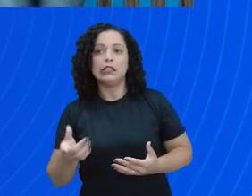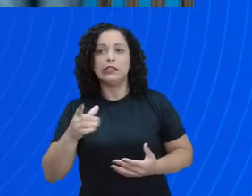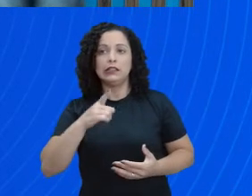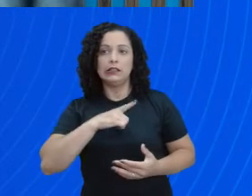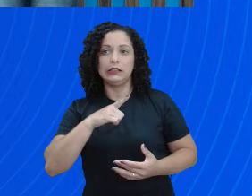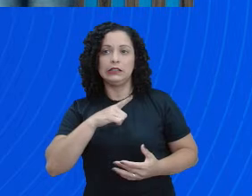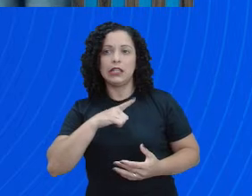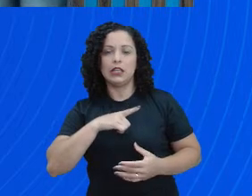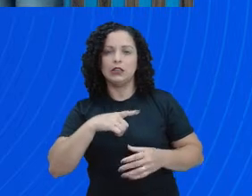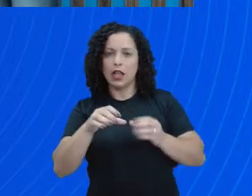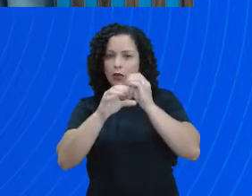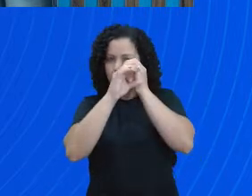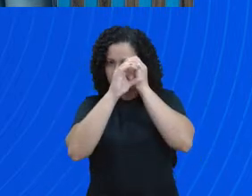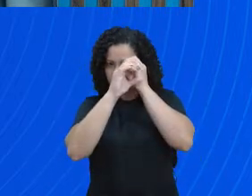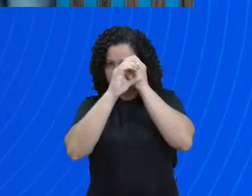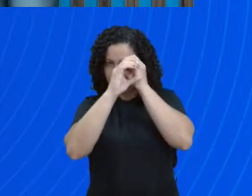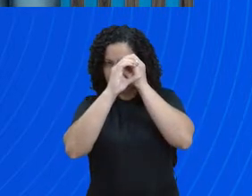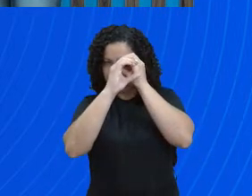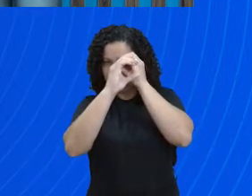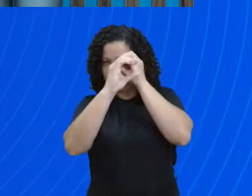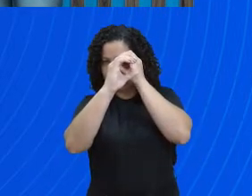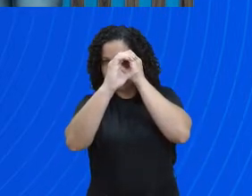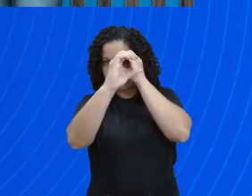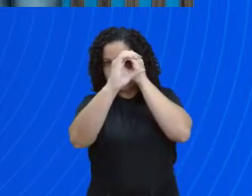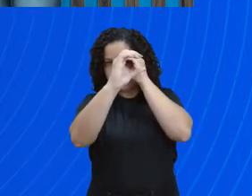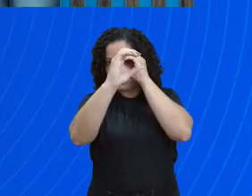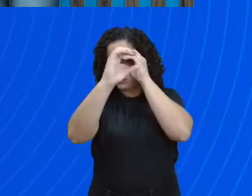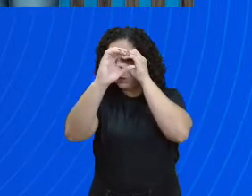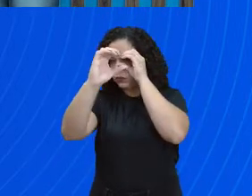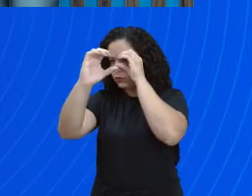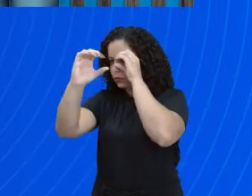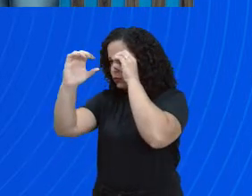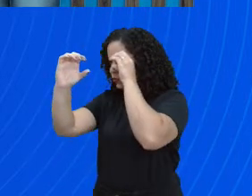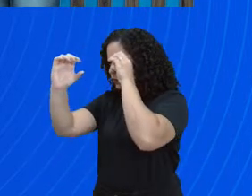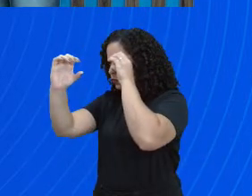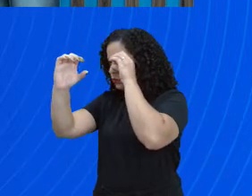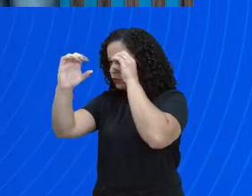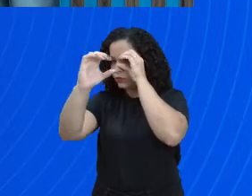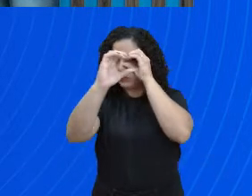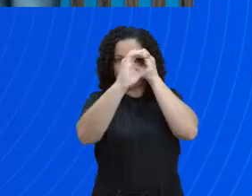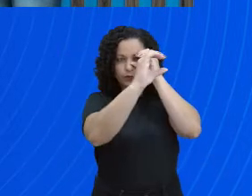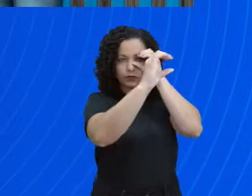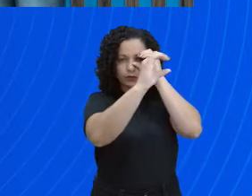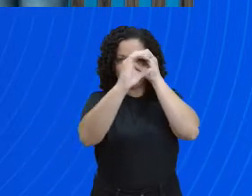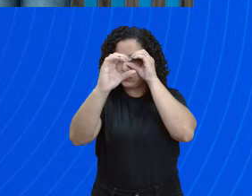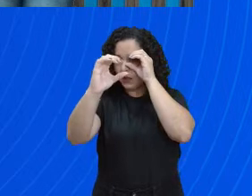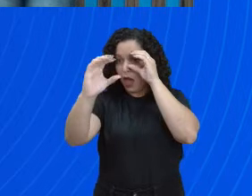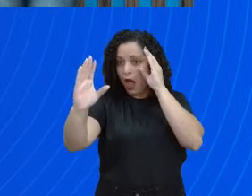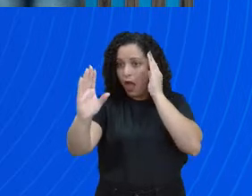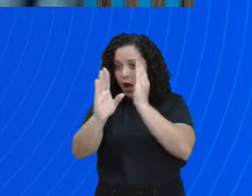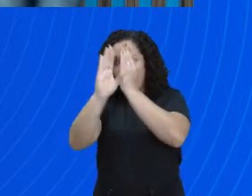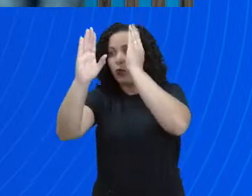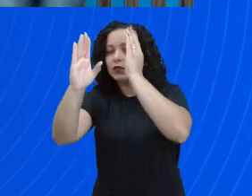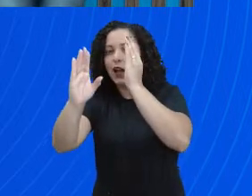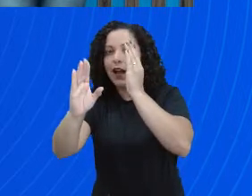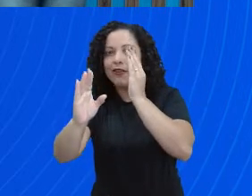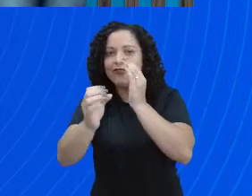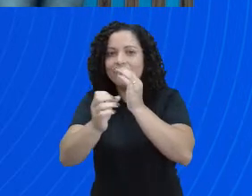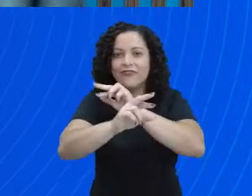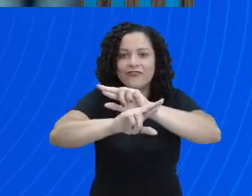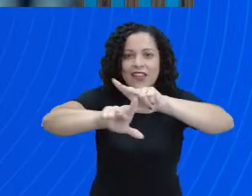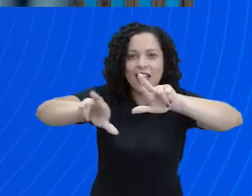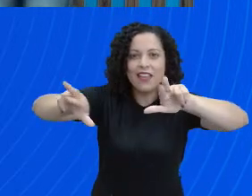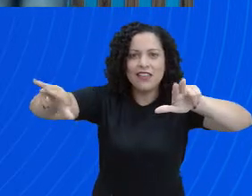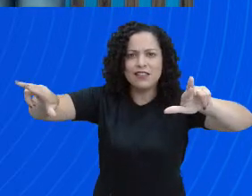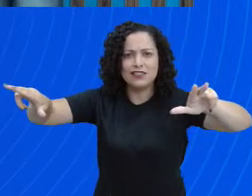um monóculo, né, Darwin já começou a observar algumas espécies. E o que mais chamou a atenção de Darwin foi a questão de